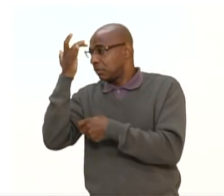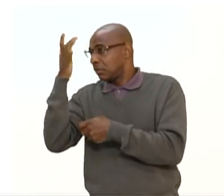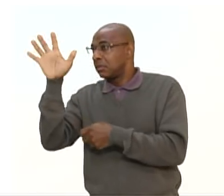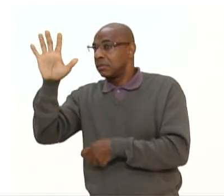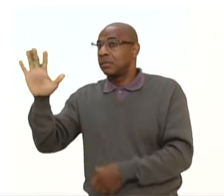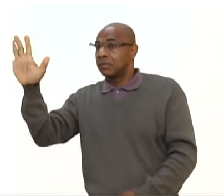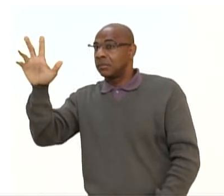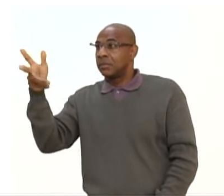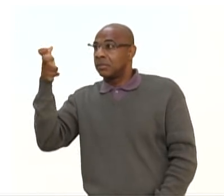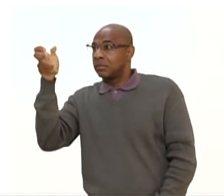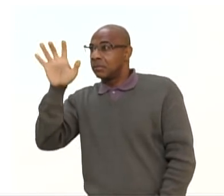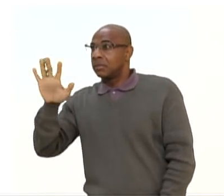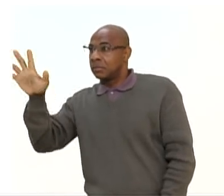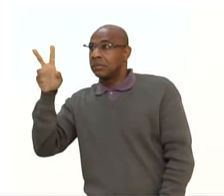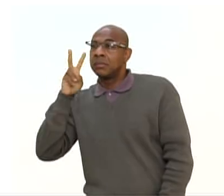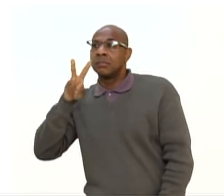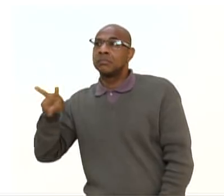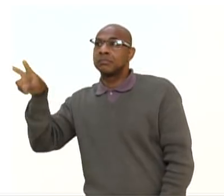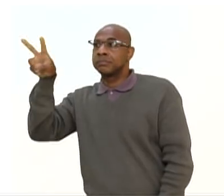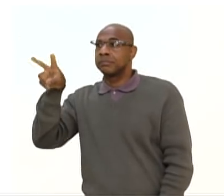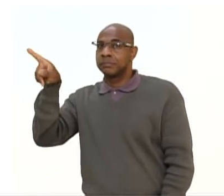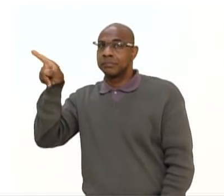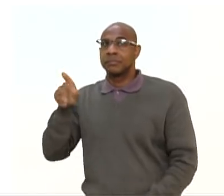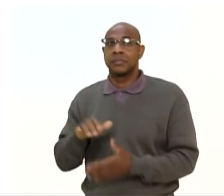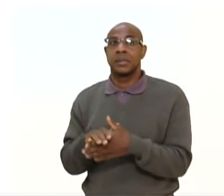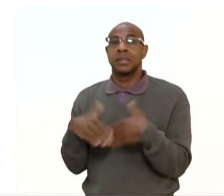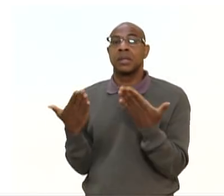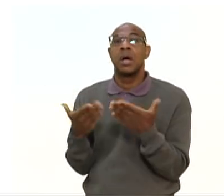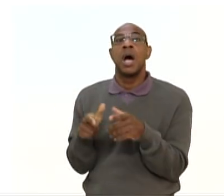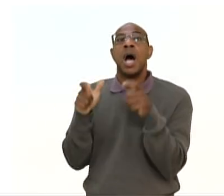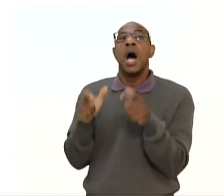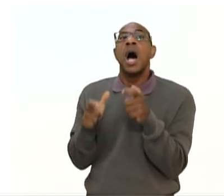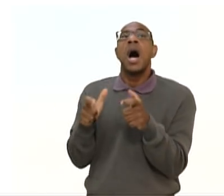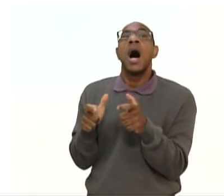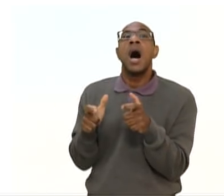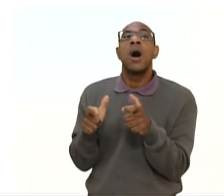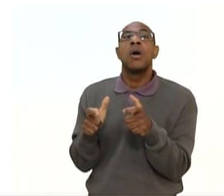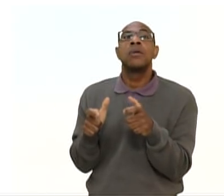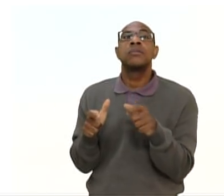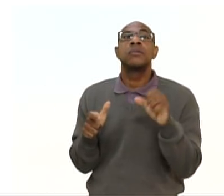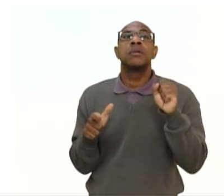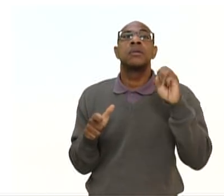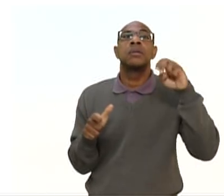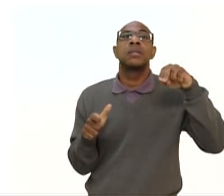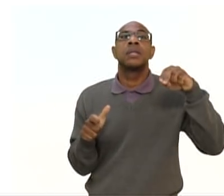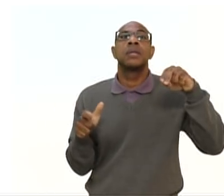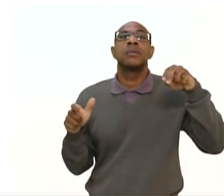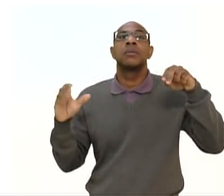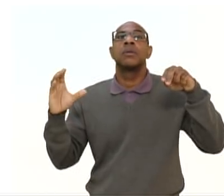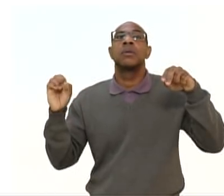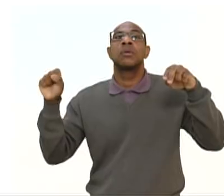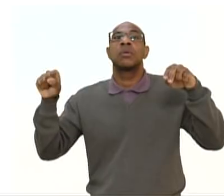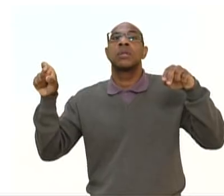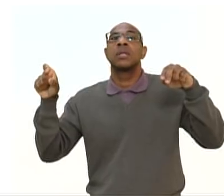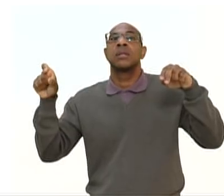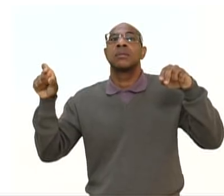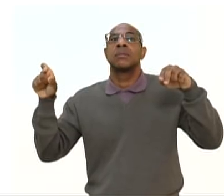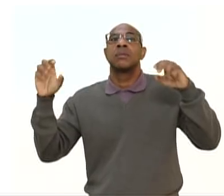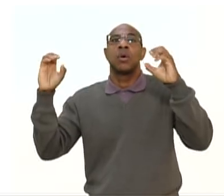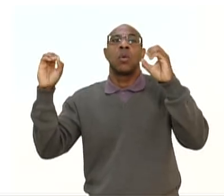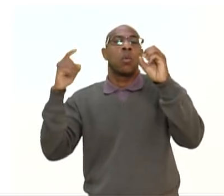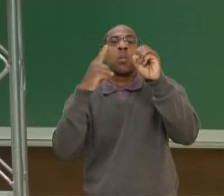vai necessitar aqui. Então eu quero saber aonde que o cosseno e o seno têm valores positivos. Vamos